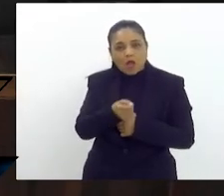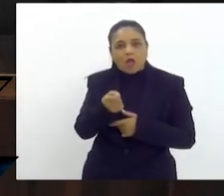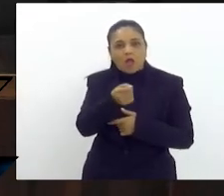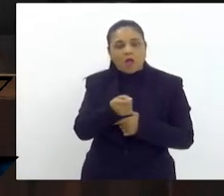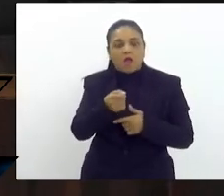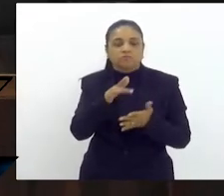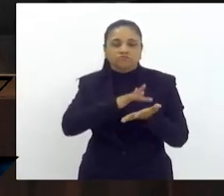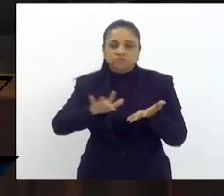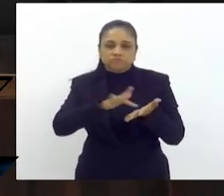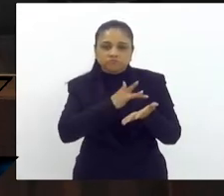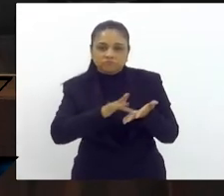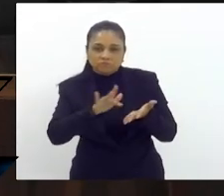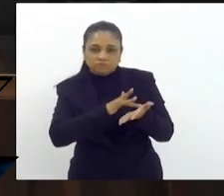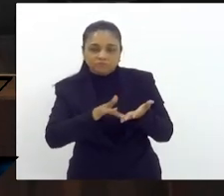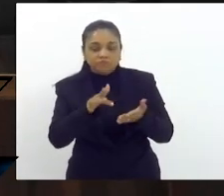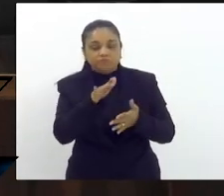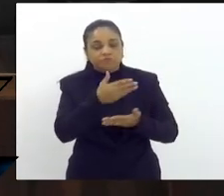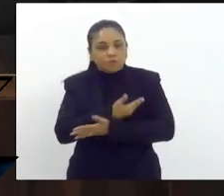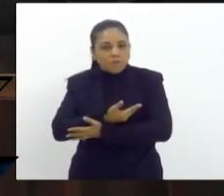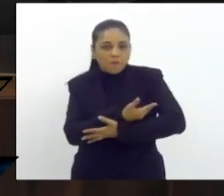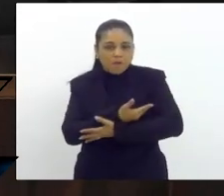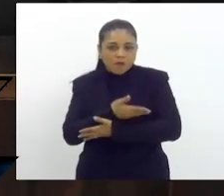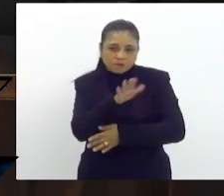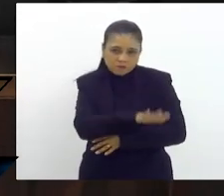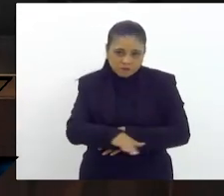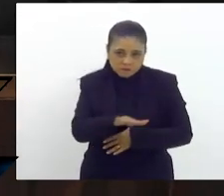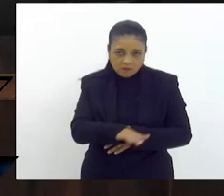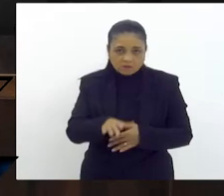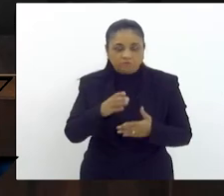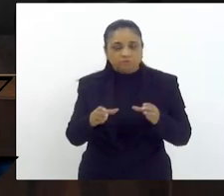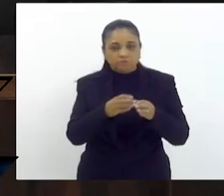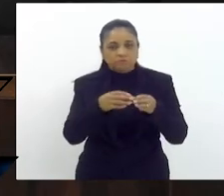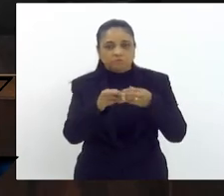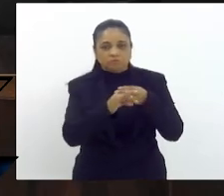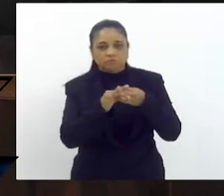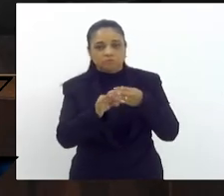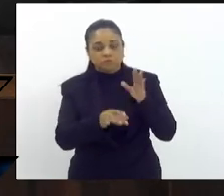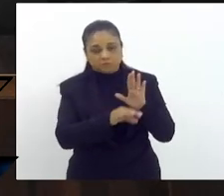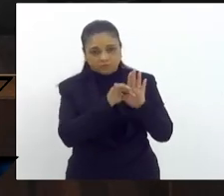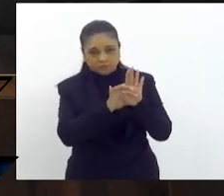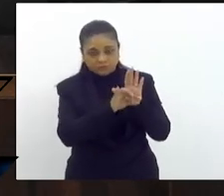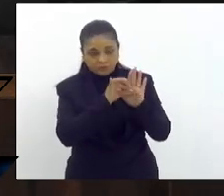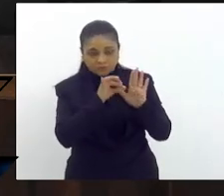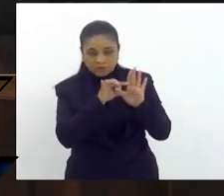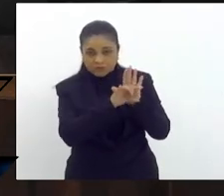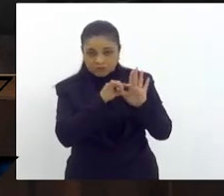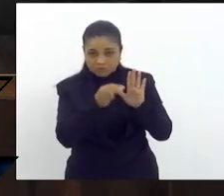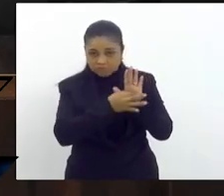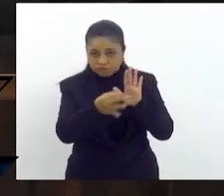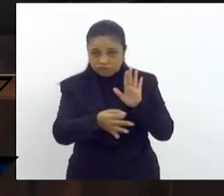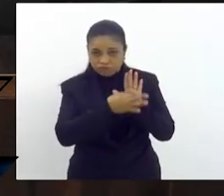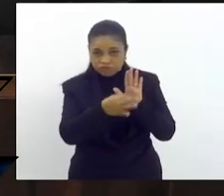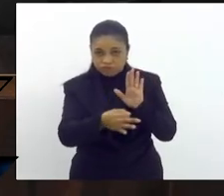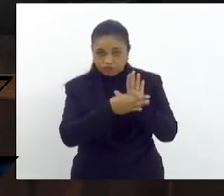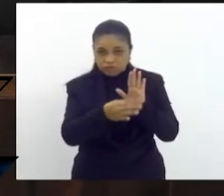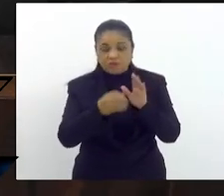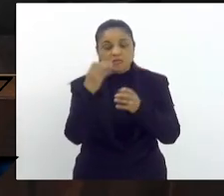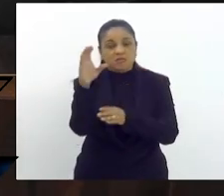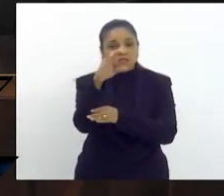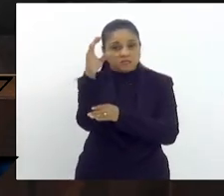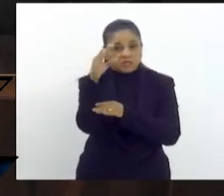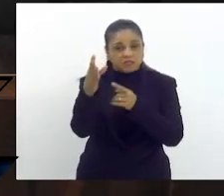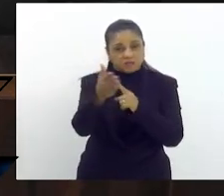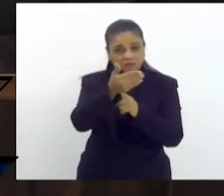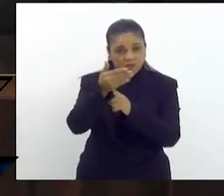e computadores por bebês e crianças pareceres das comissões Constituição e justiça pela juridicidade de ciência e tecnologia